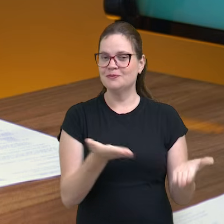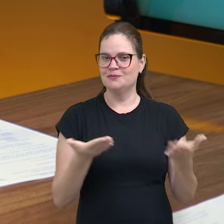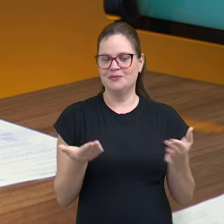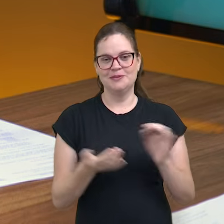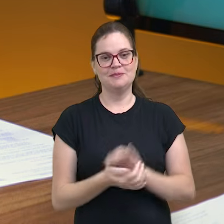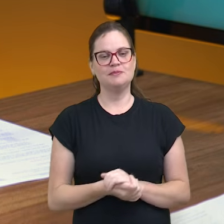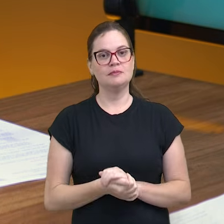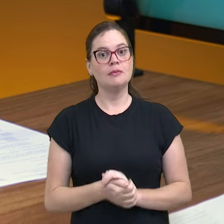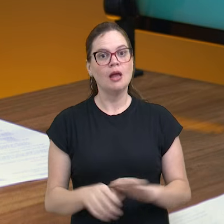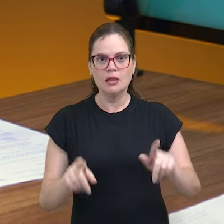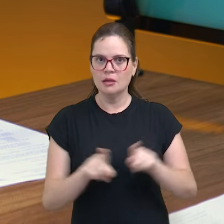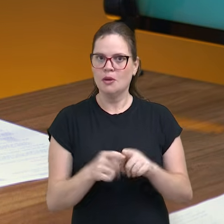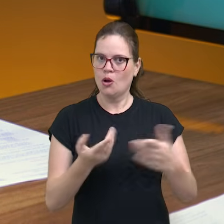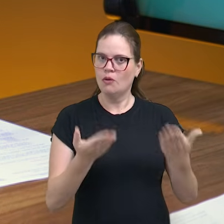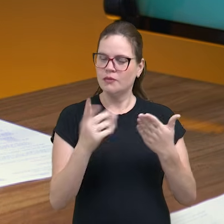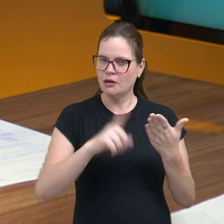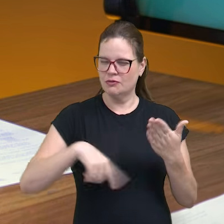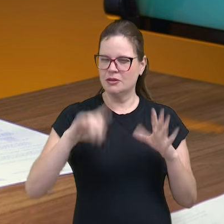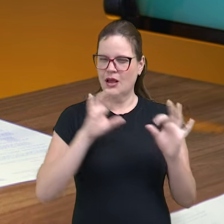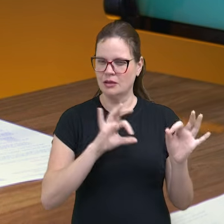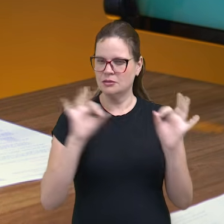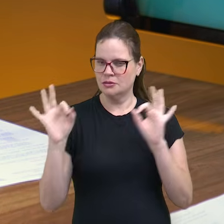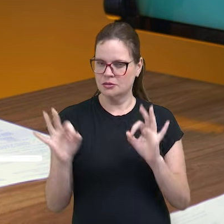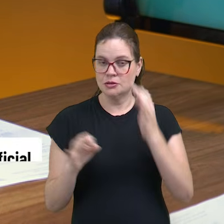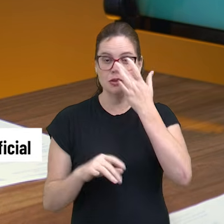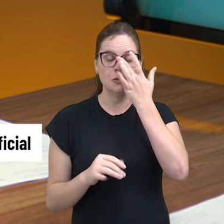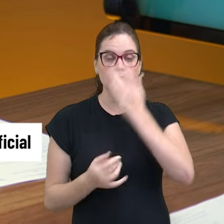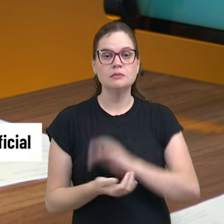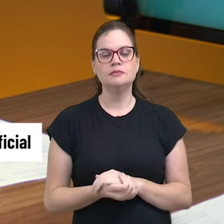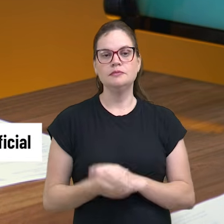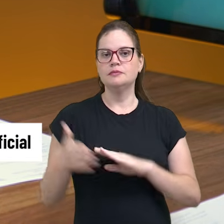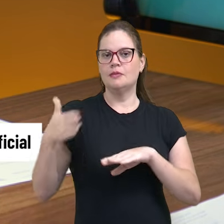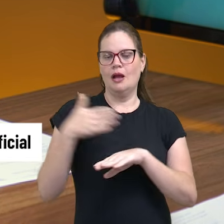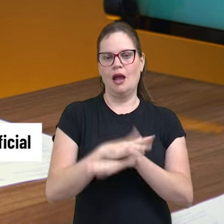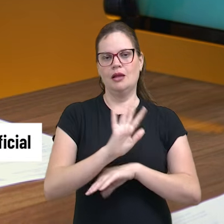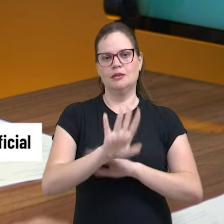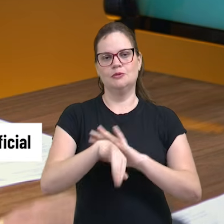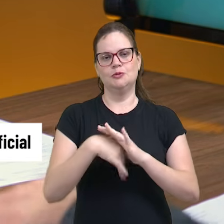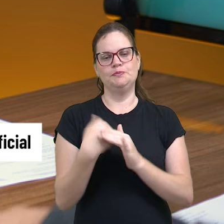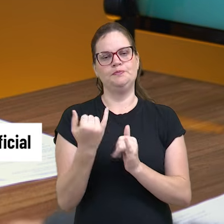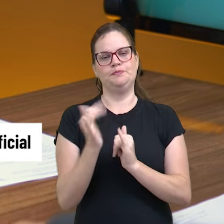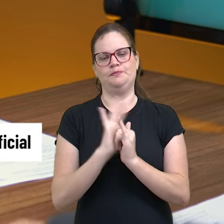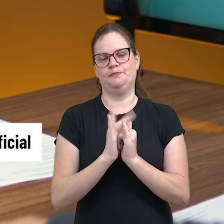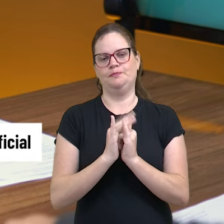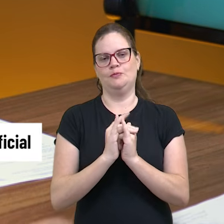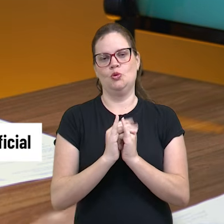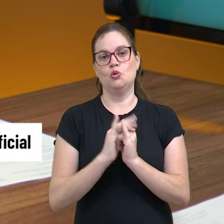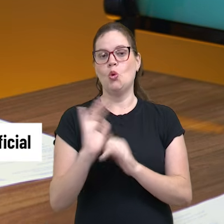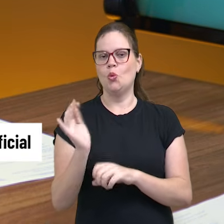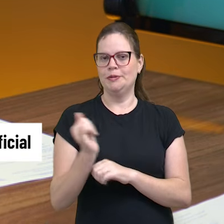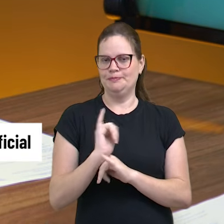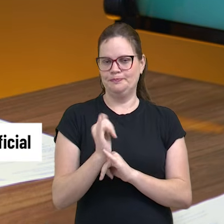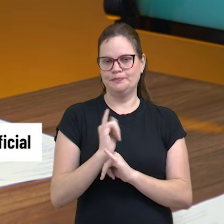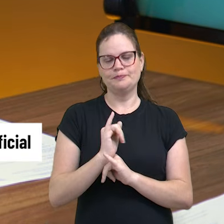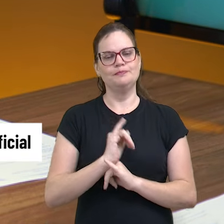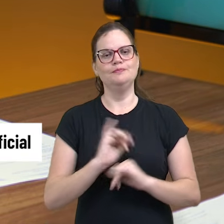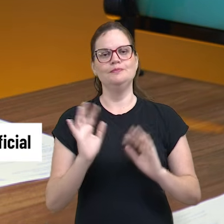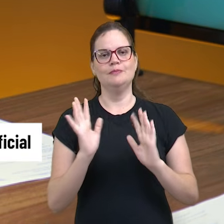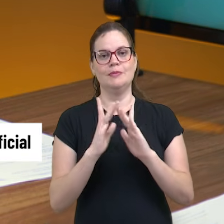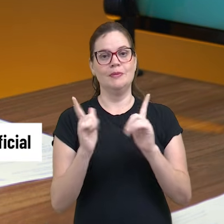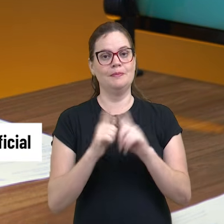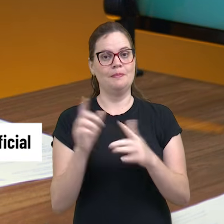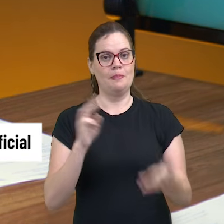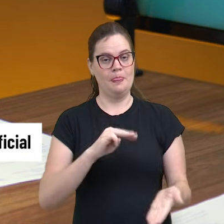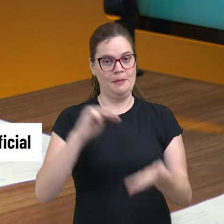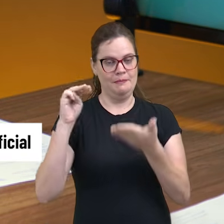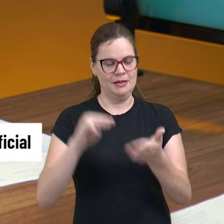assistem, seja muito bem-vindo. E eu gostaria de fazer um convite, que você acesse o nosso canal, o canal